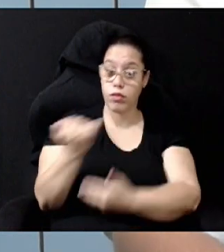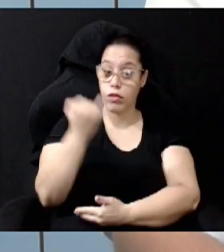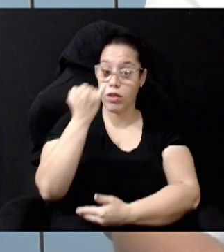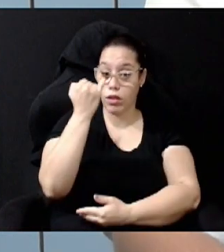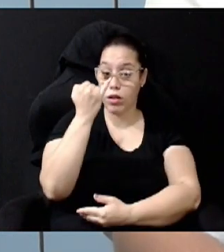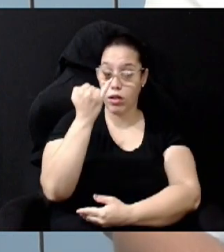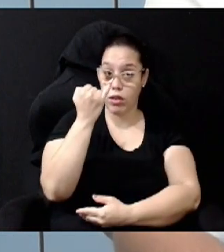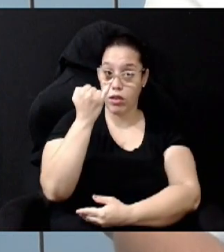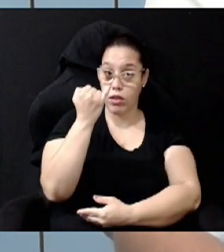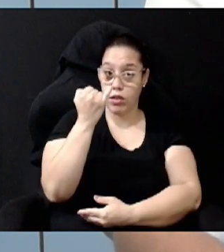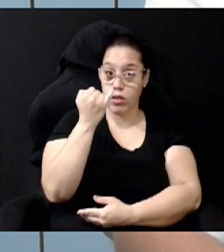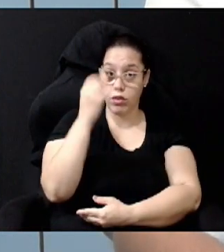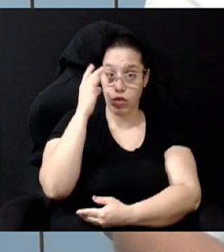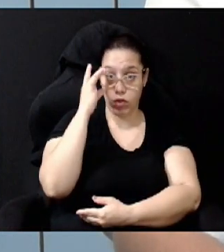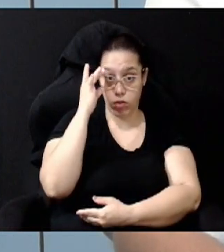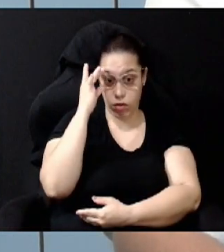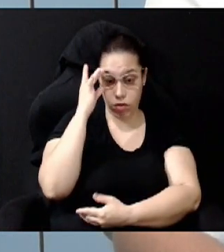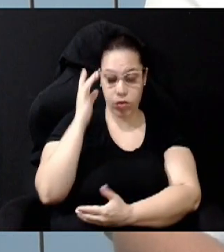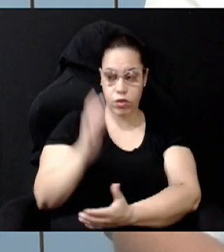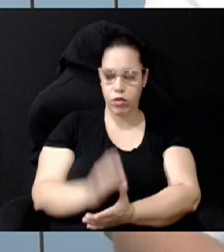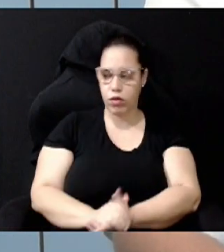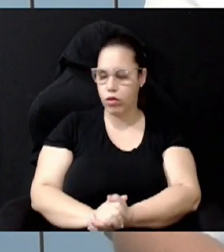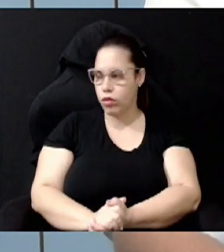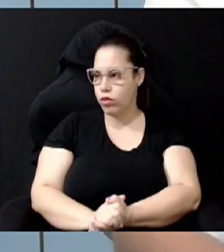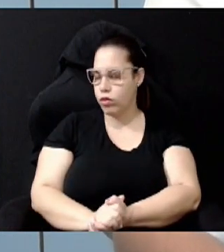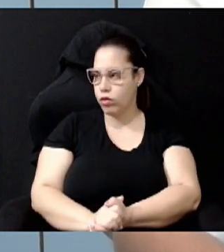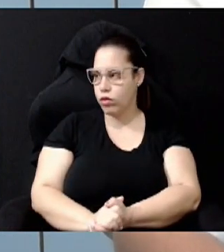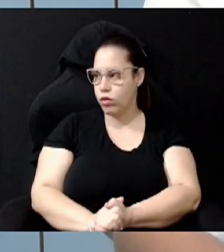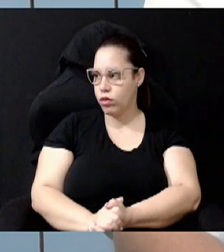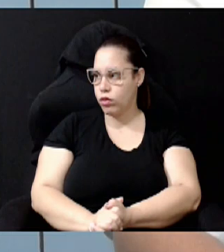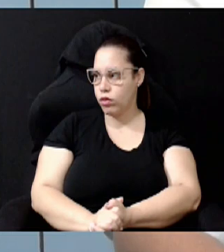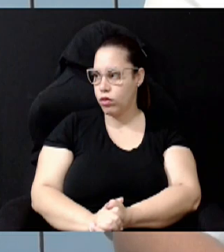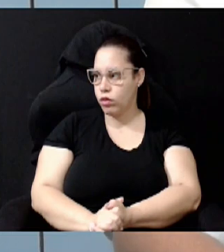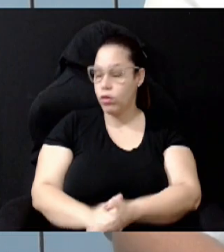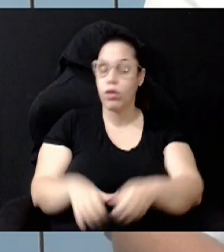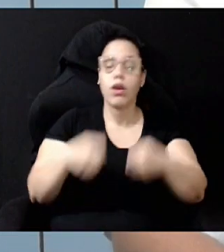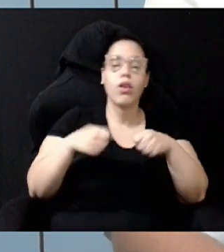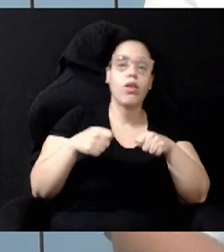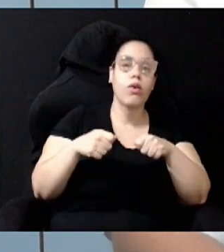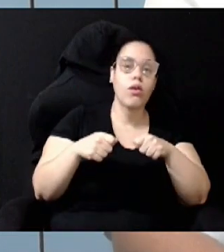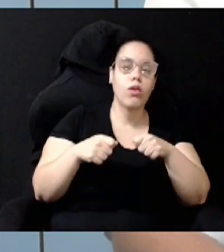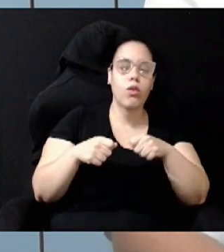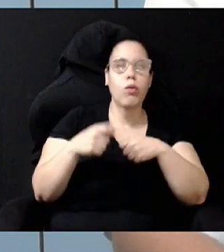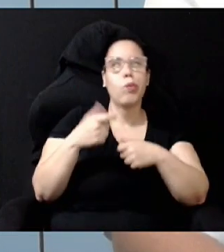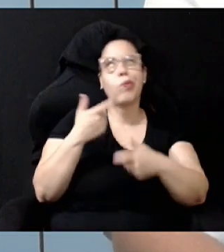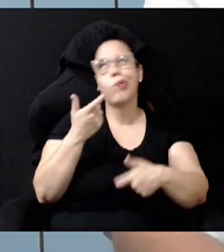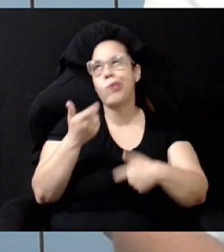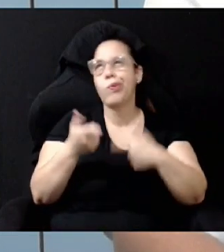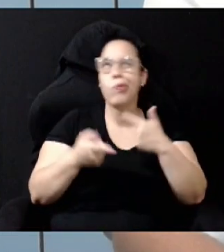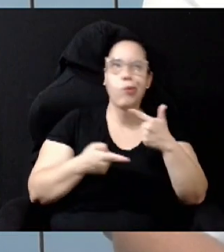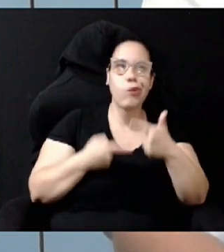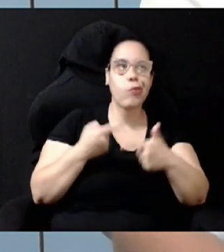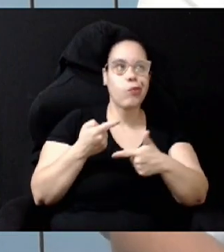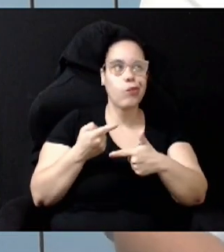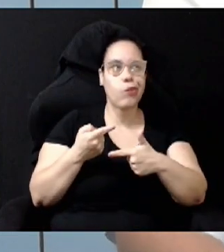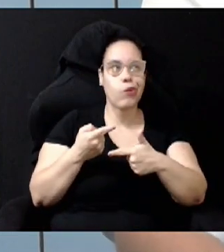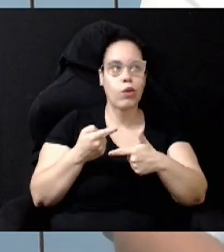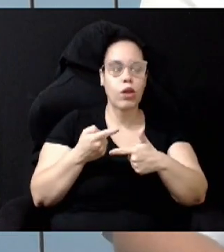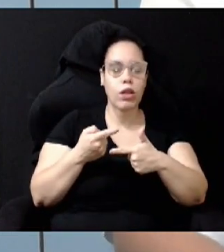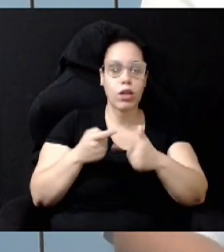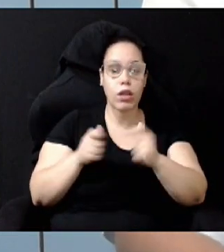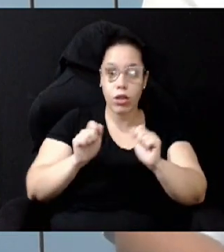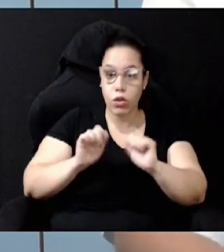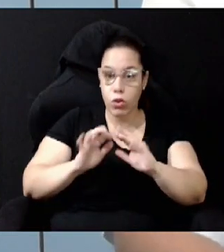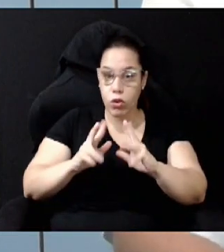aí a questão é necessário que haja esse conceito assimilado de forma transversal, como já foi